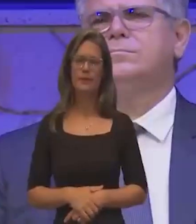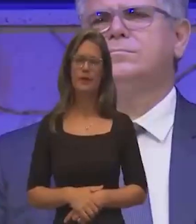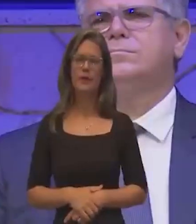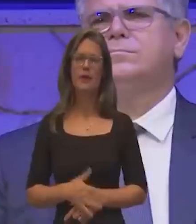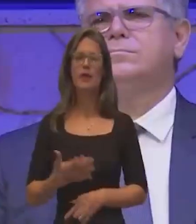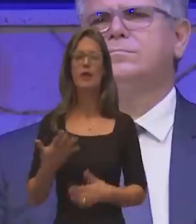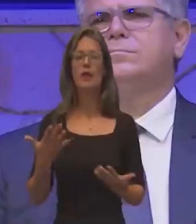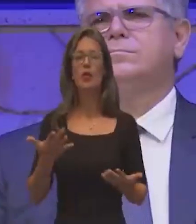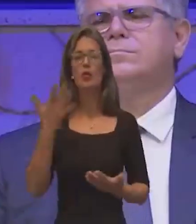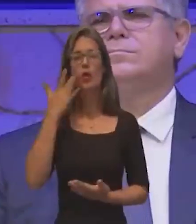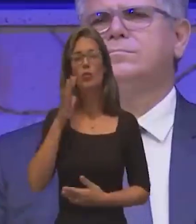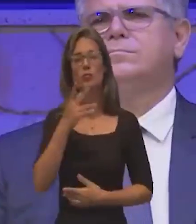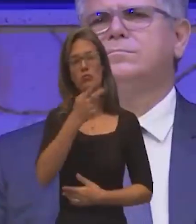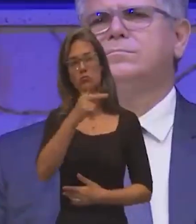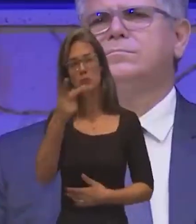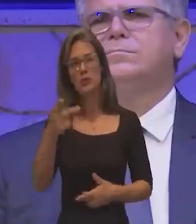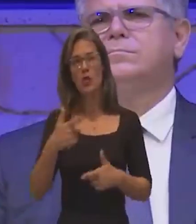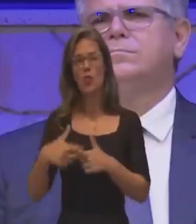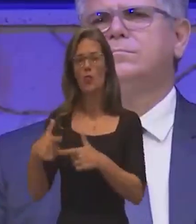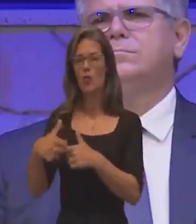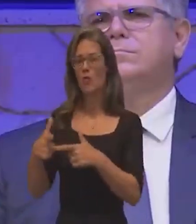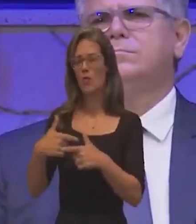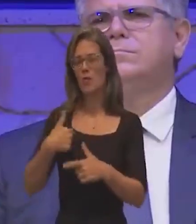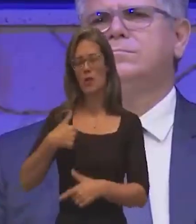irmãos enfrentam.